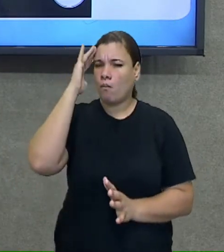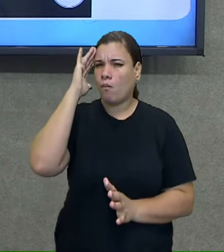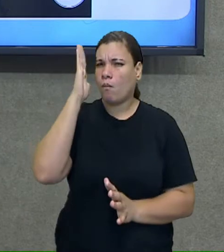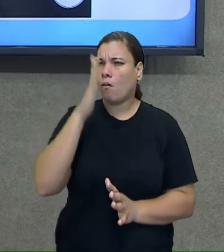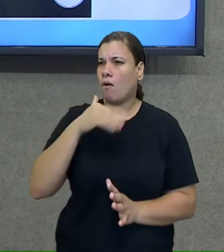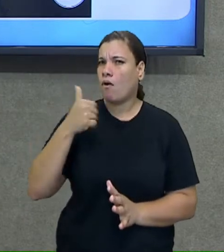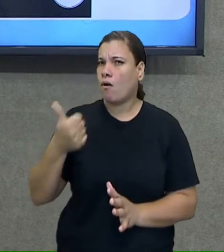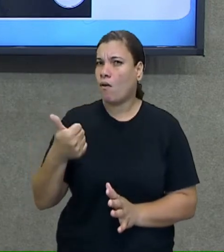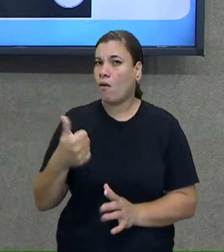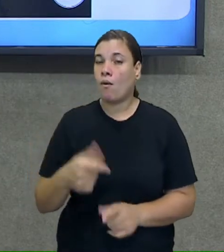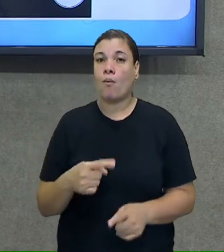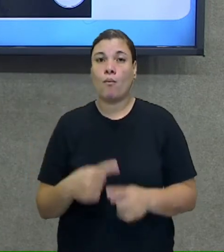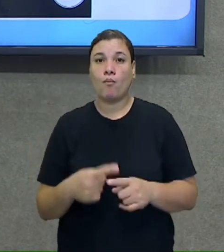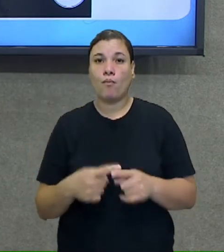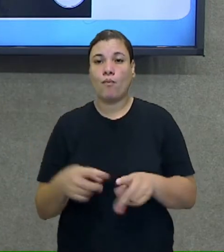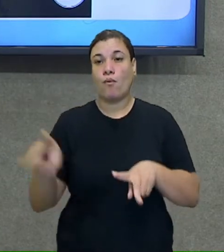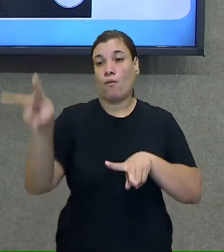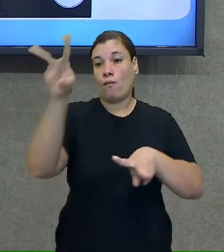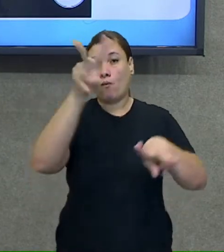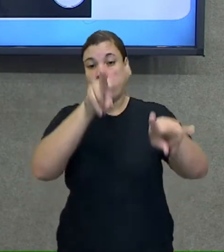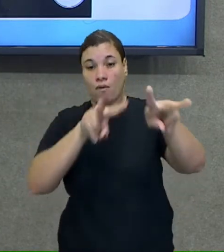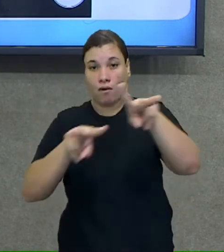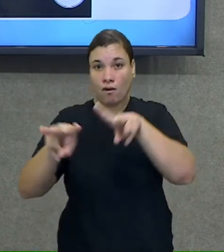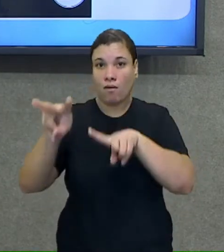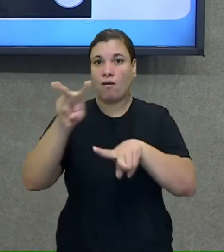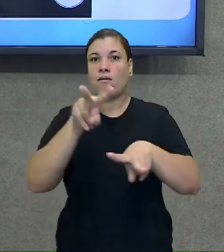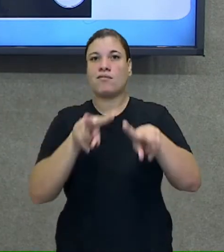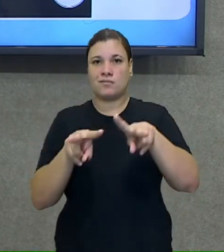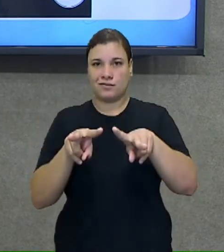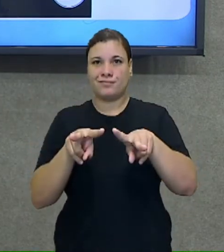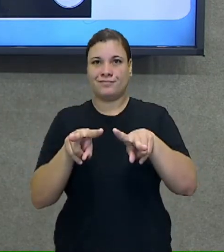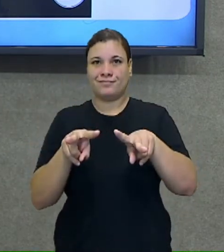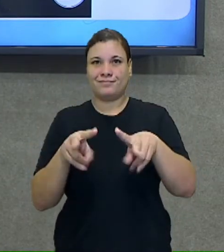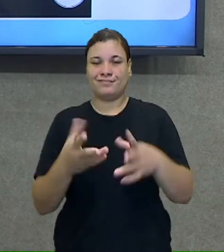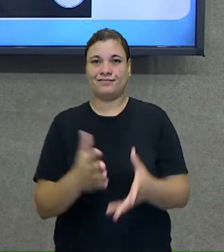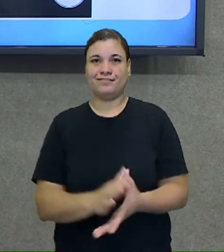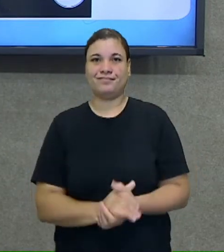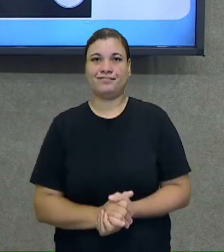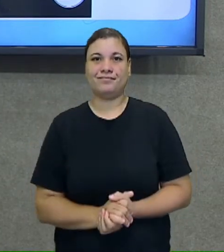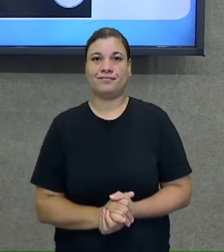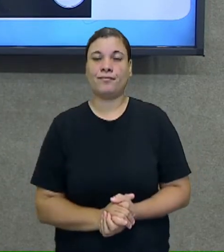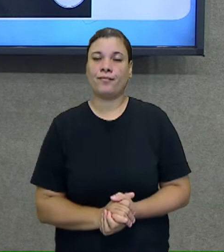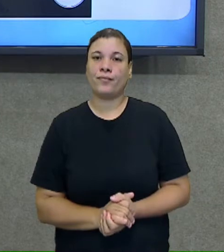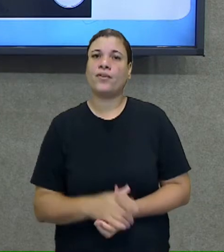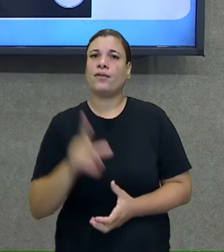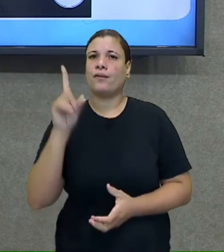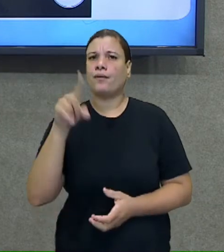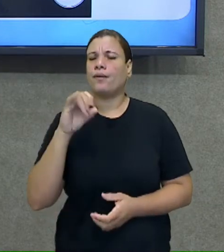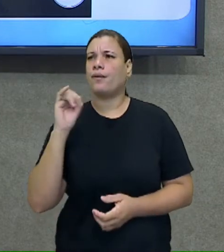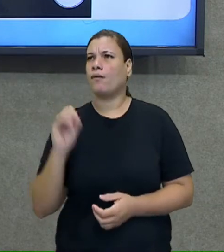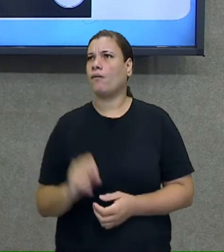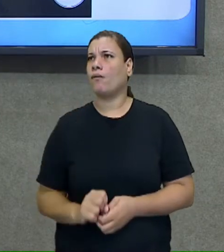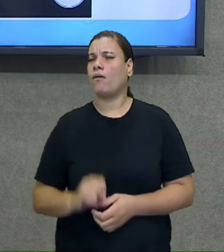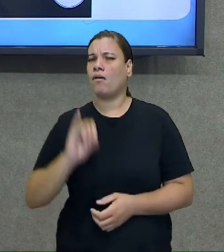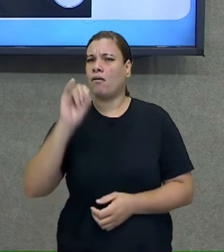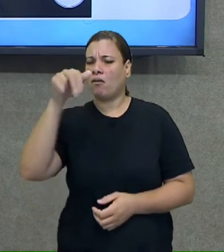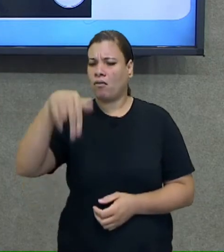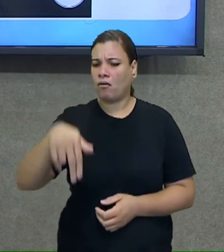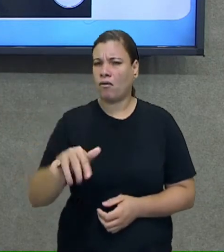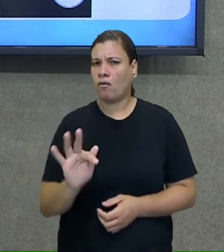que se trata o assunto. Pois bem, os infográficos são úteis nos mais